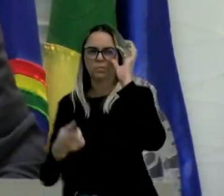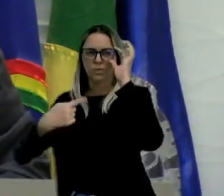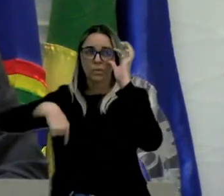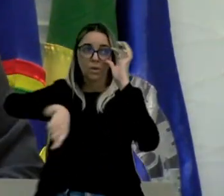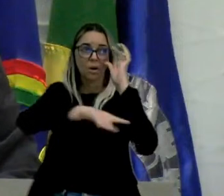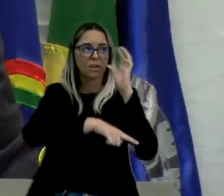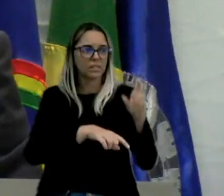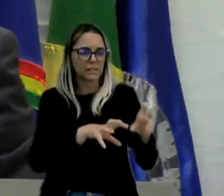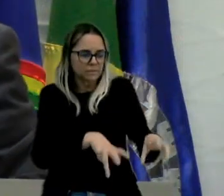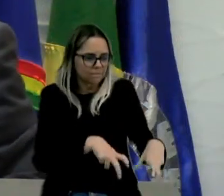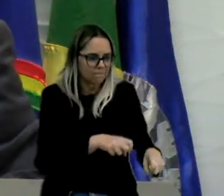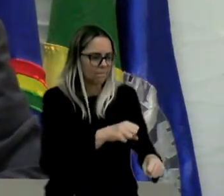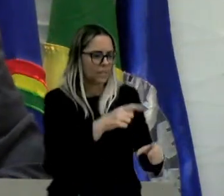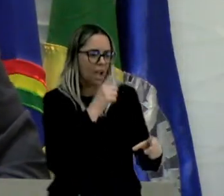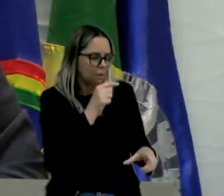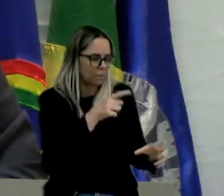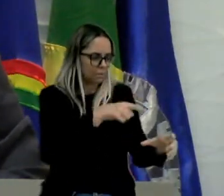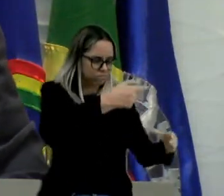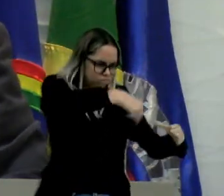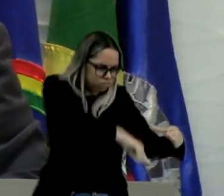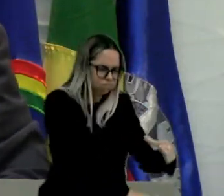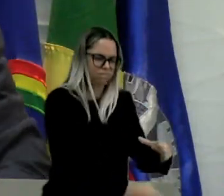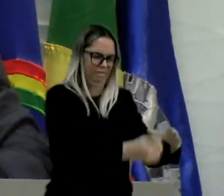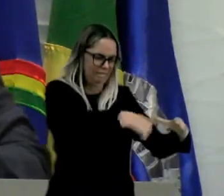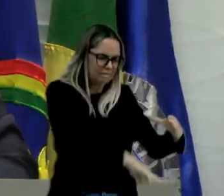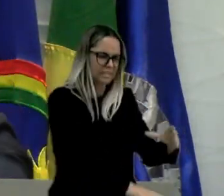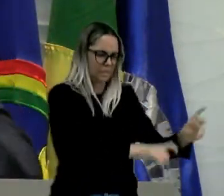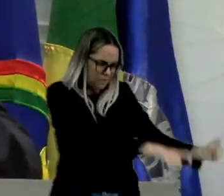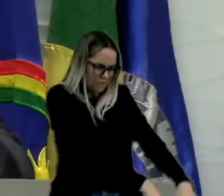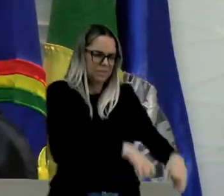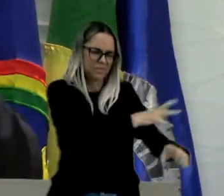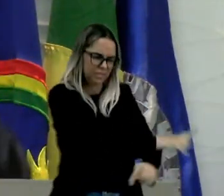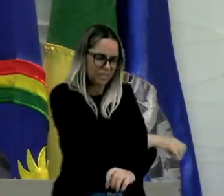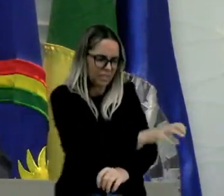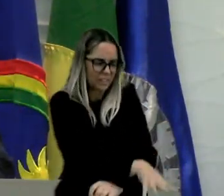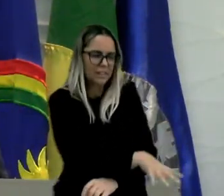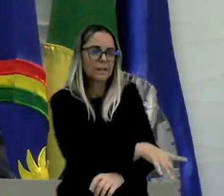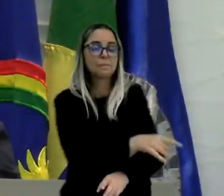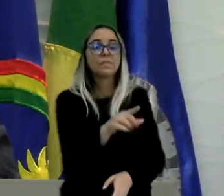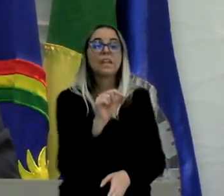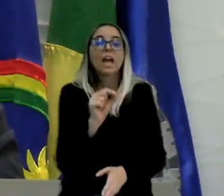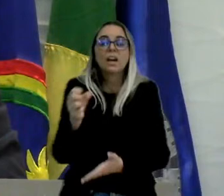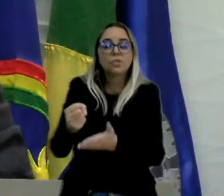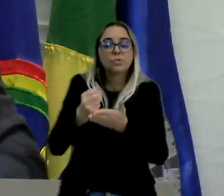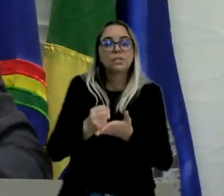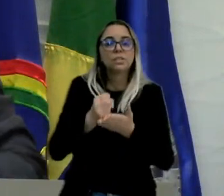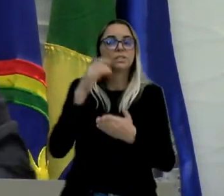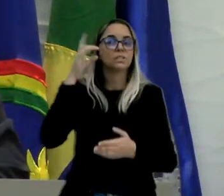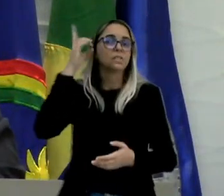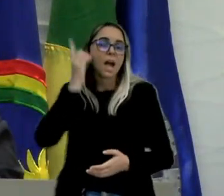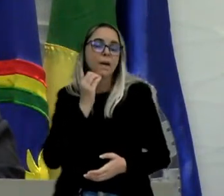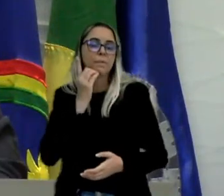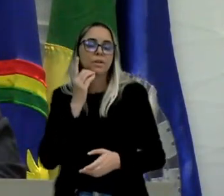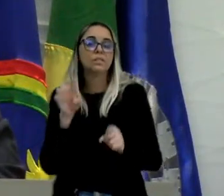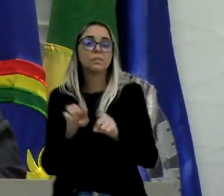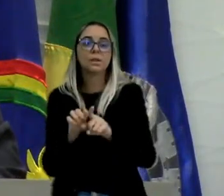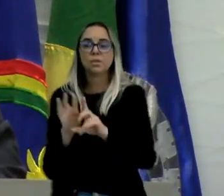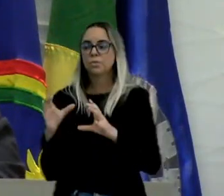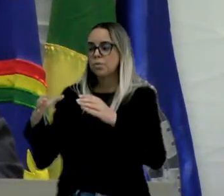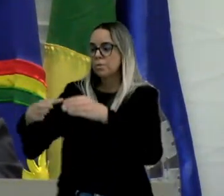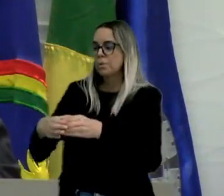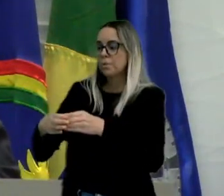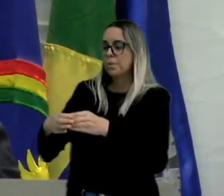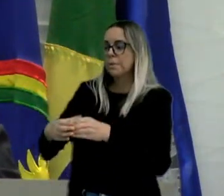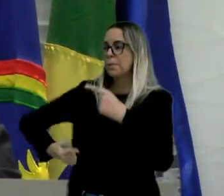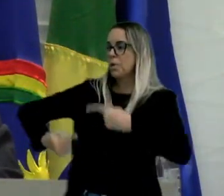escavando cisternas a gente tá arando Terra tudo isso com apoio Dona Nossa deputada Debra Almeida do nosso grupo político trabalhando